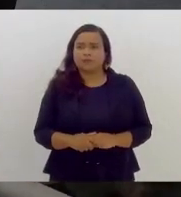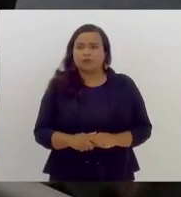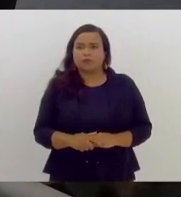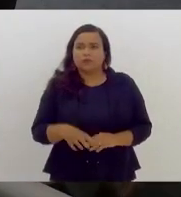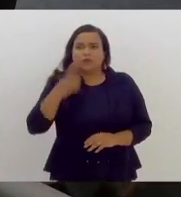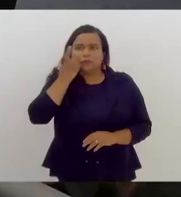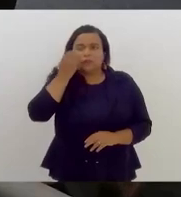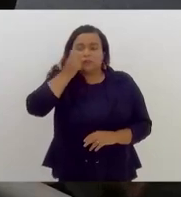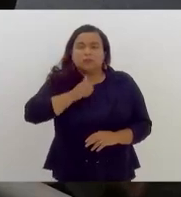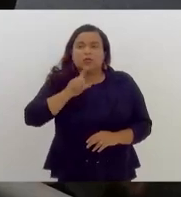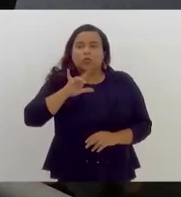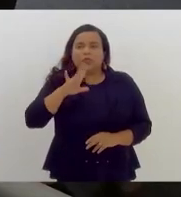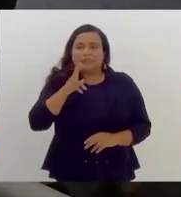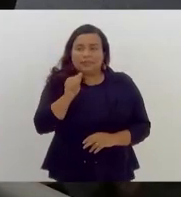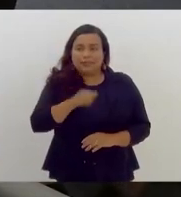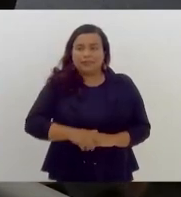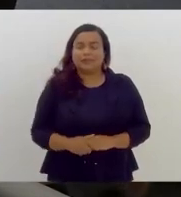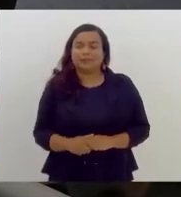deputada Lucinha,